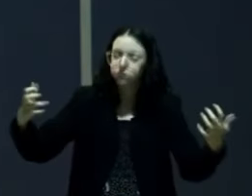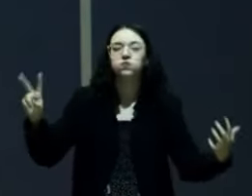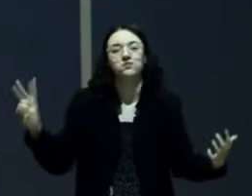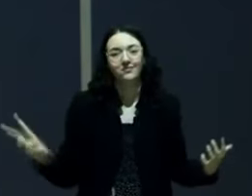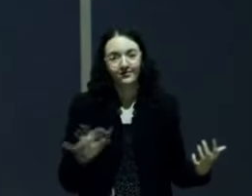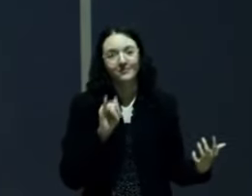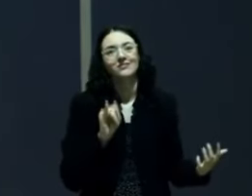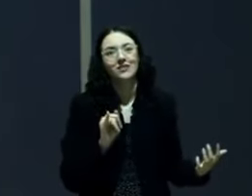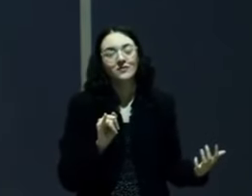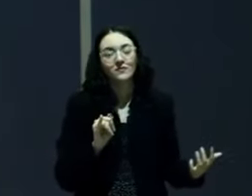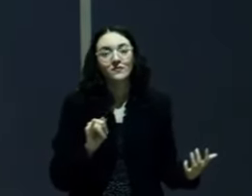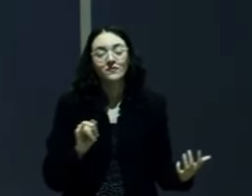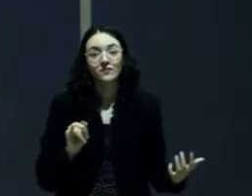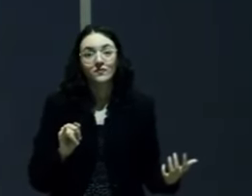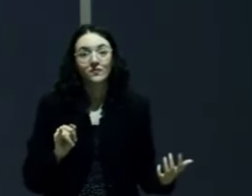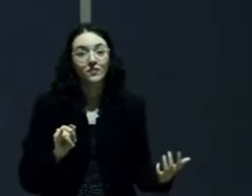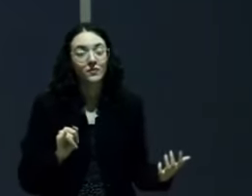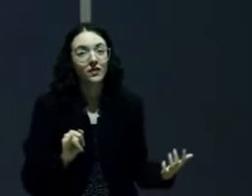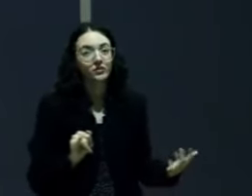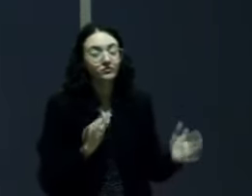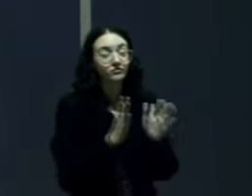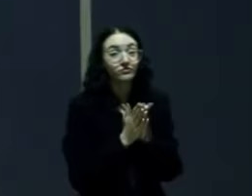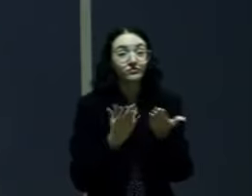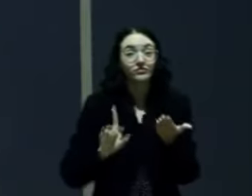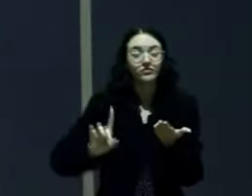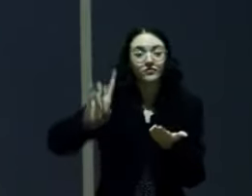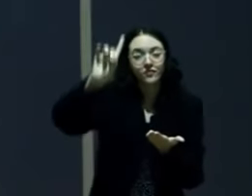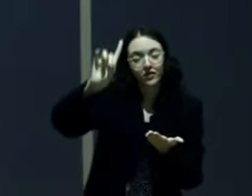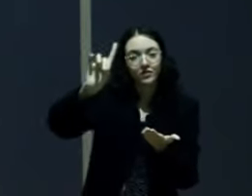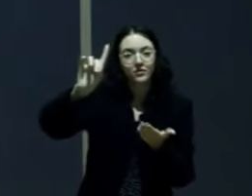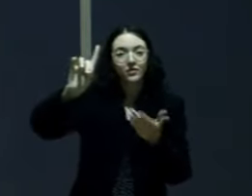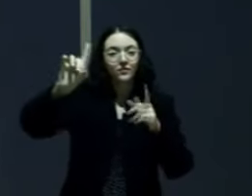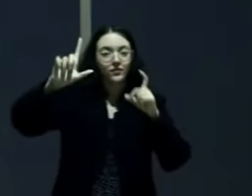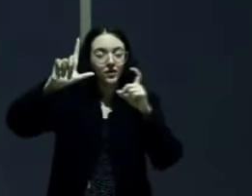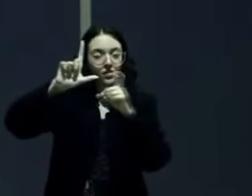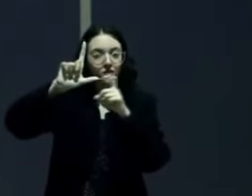Olha o que Lucas, no capítulo de número 13, versículo 29, nos diz.